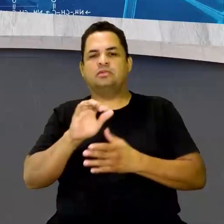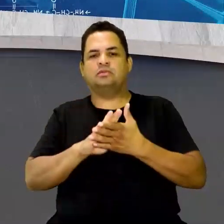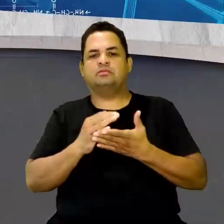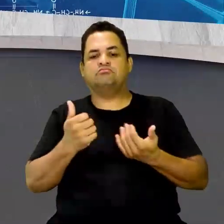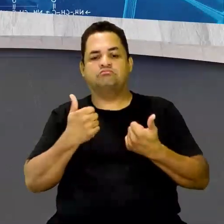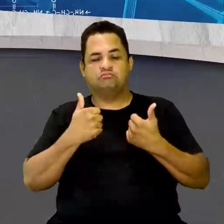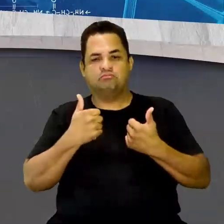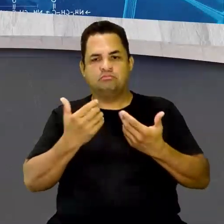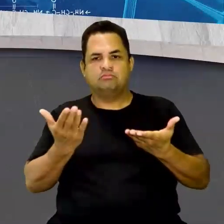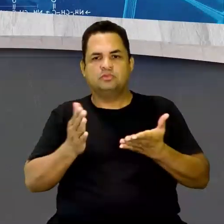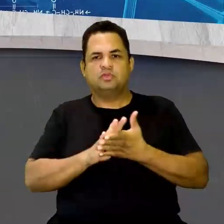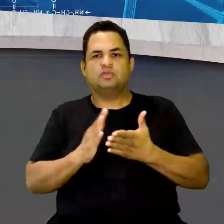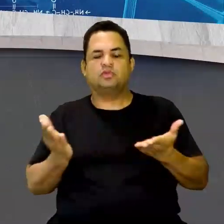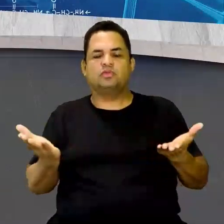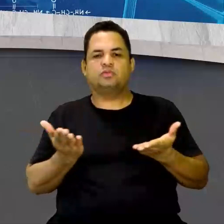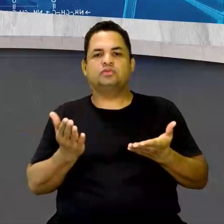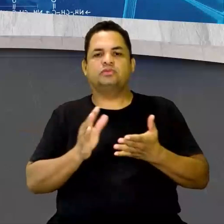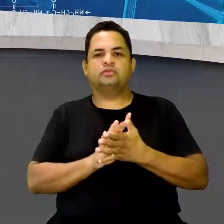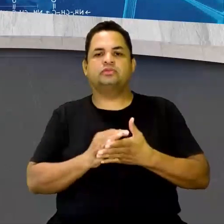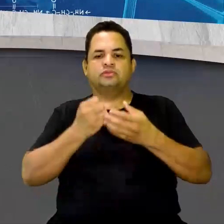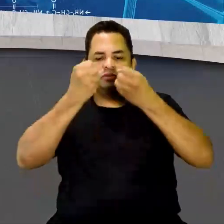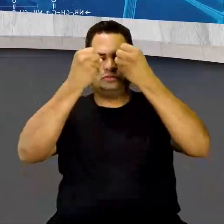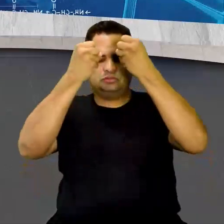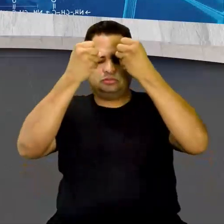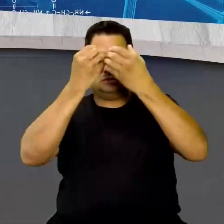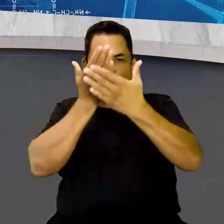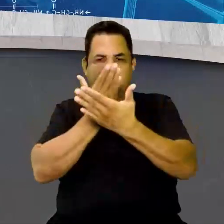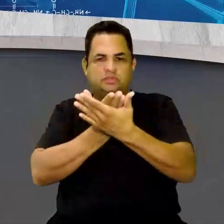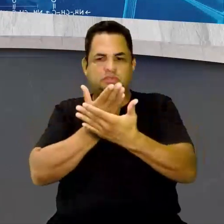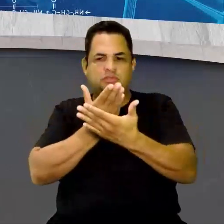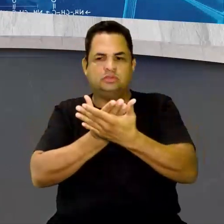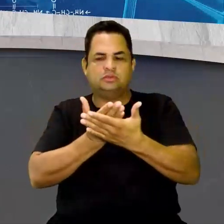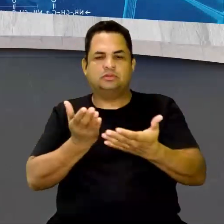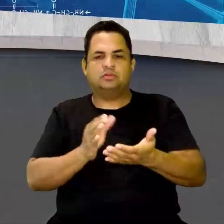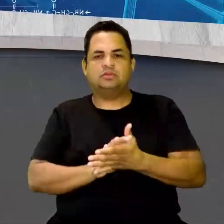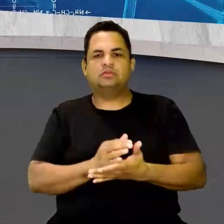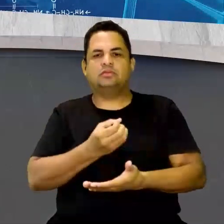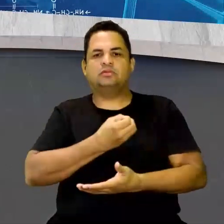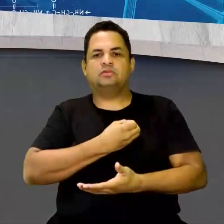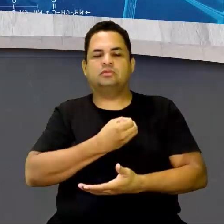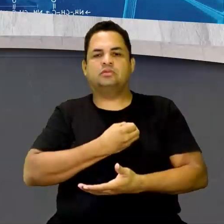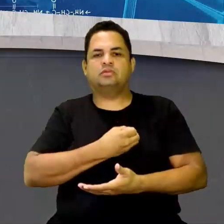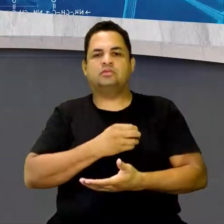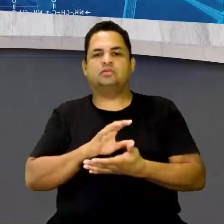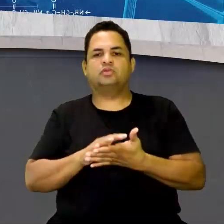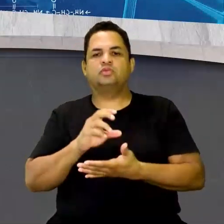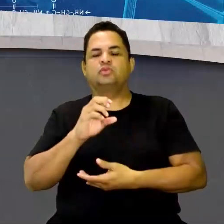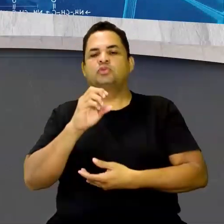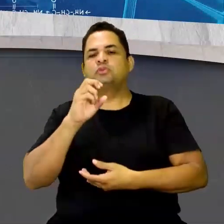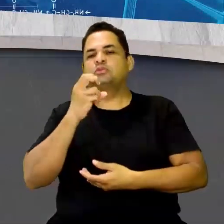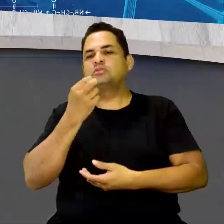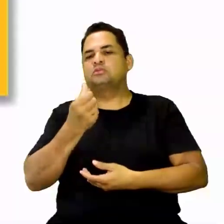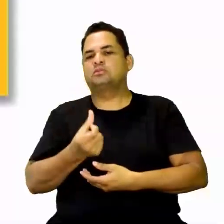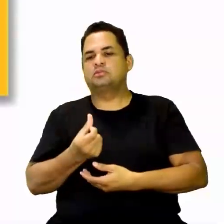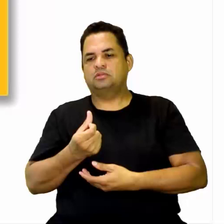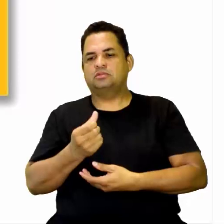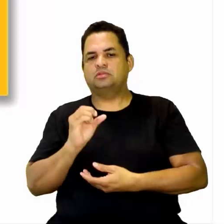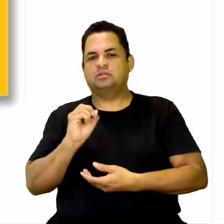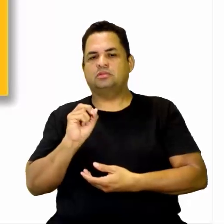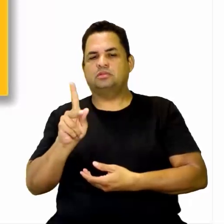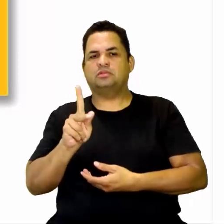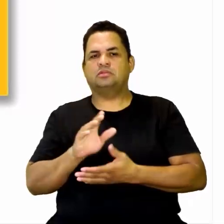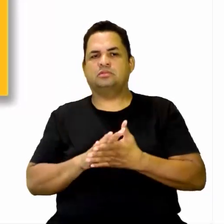né, hoje nós vamos abordar com vocês a aula de número 6, ok?